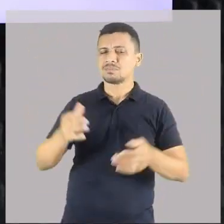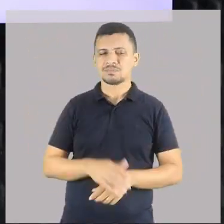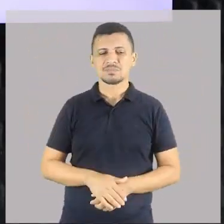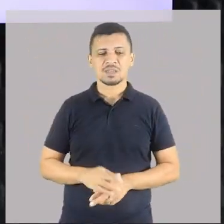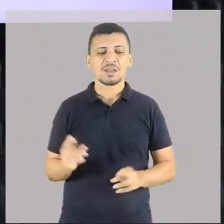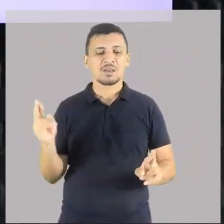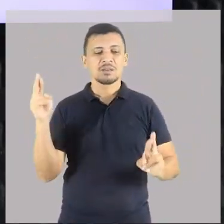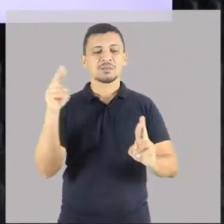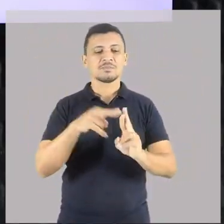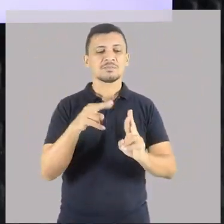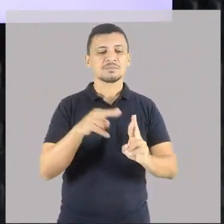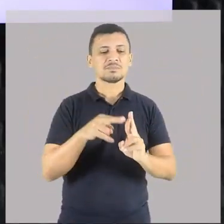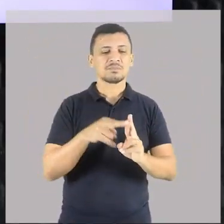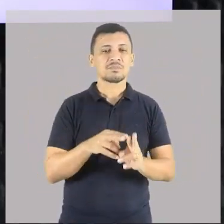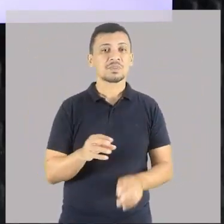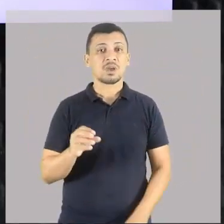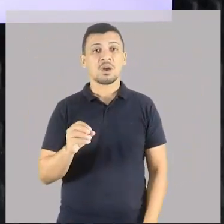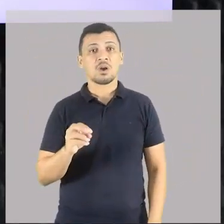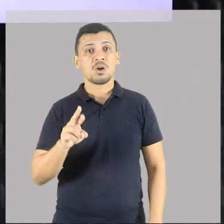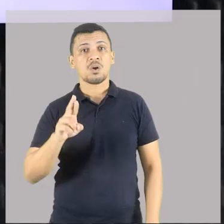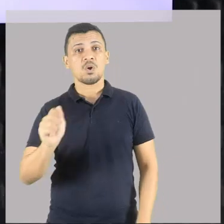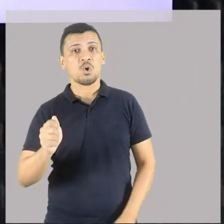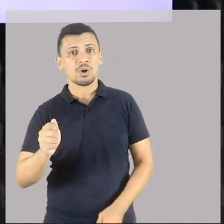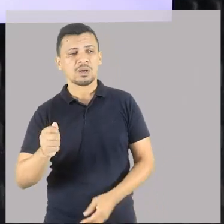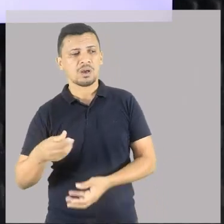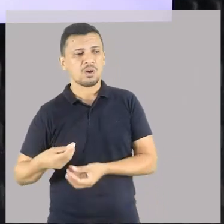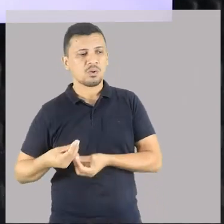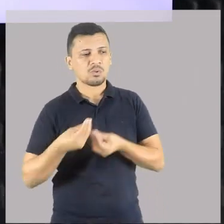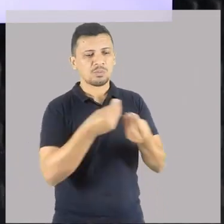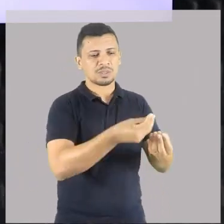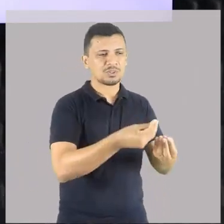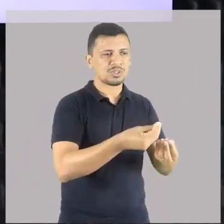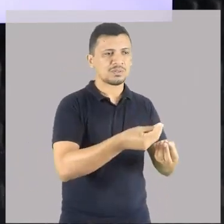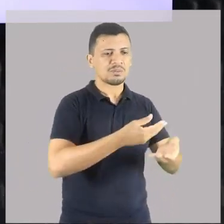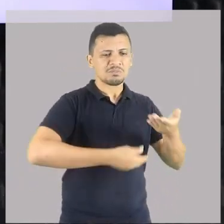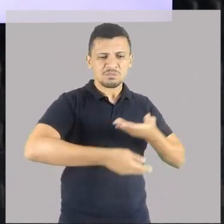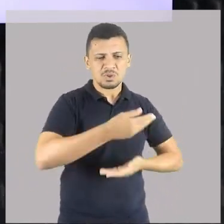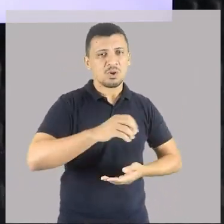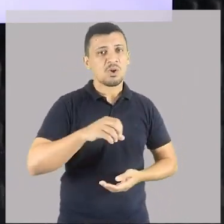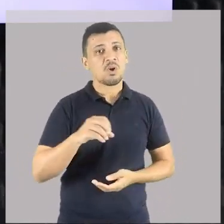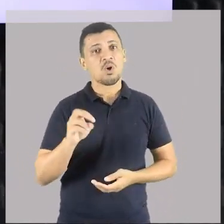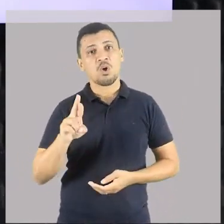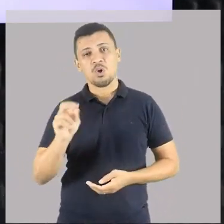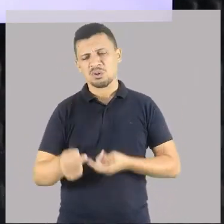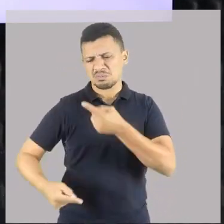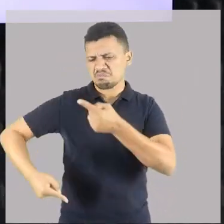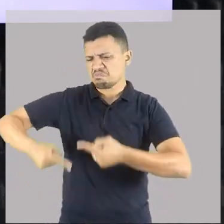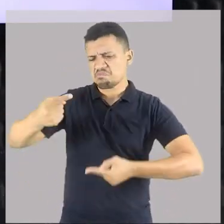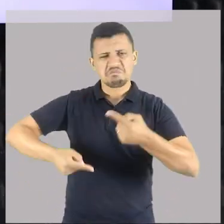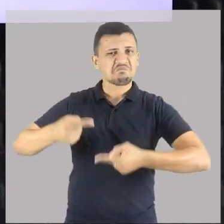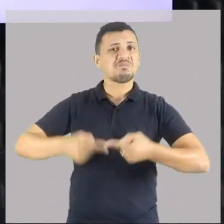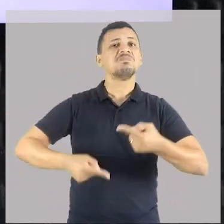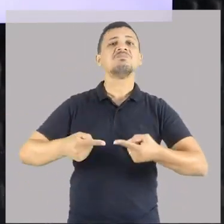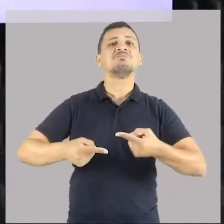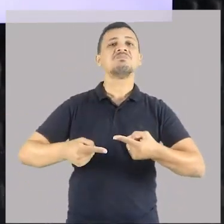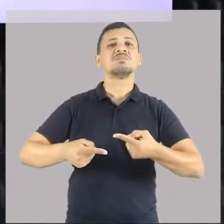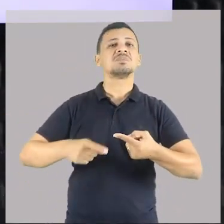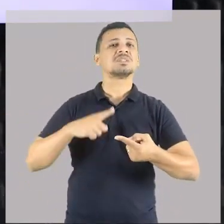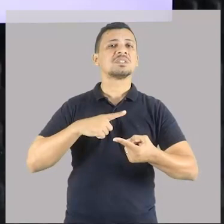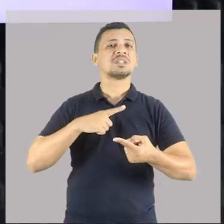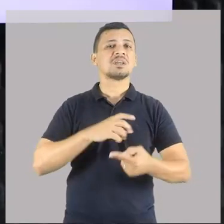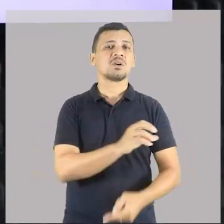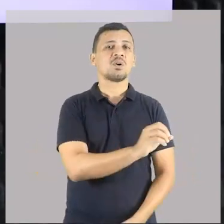referência ora compartilha, ora disputam o mesmo chão. Então, nesse caso aqui, nós